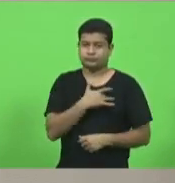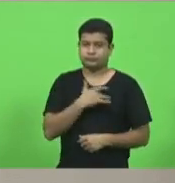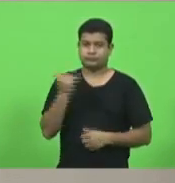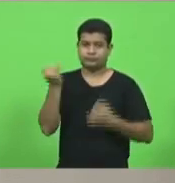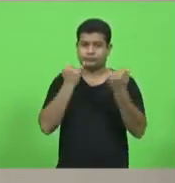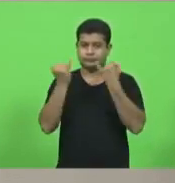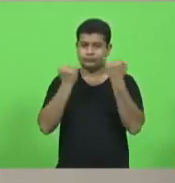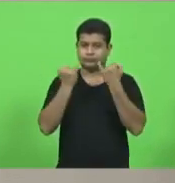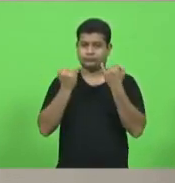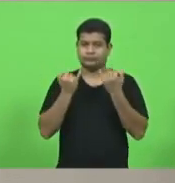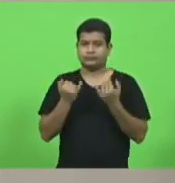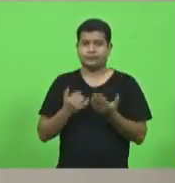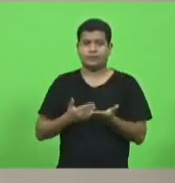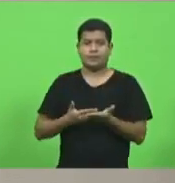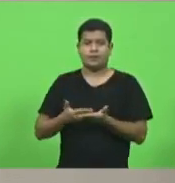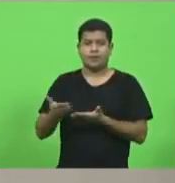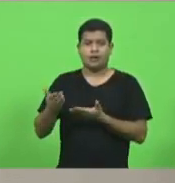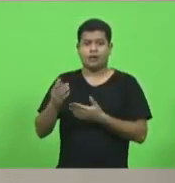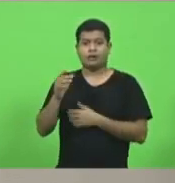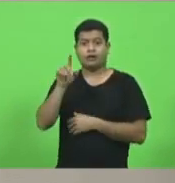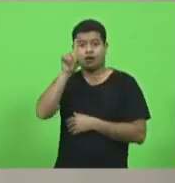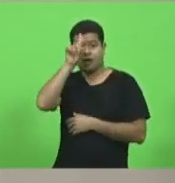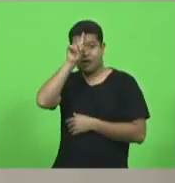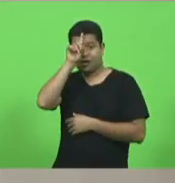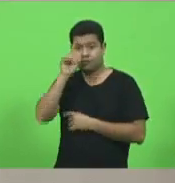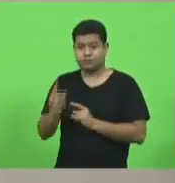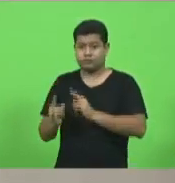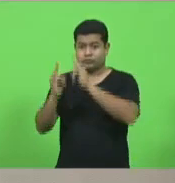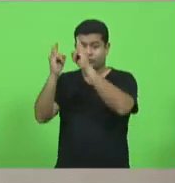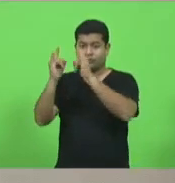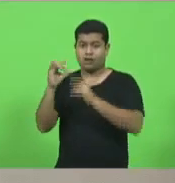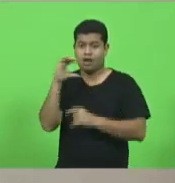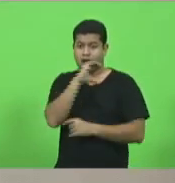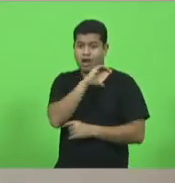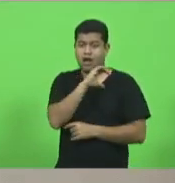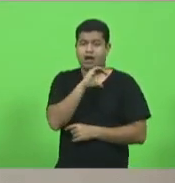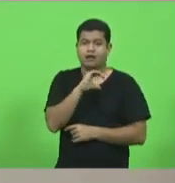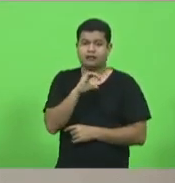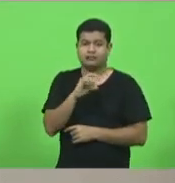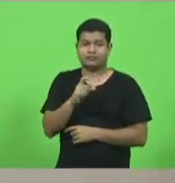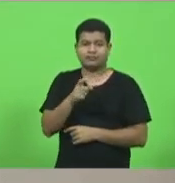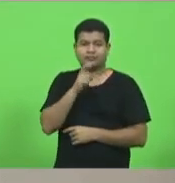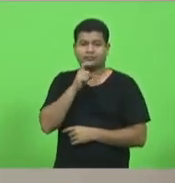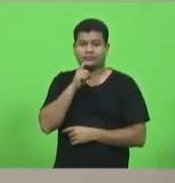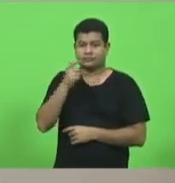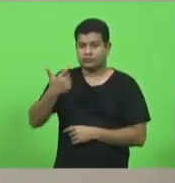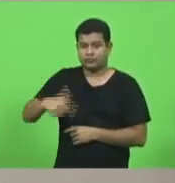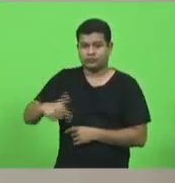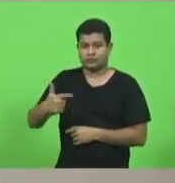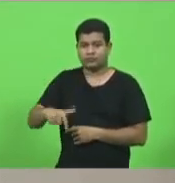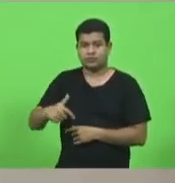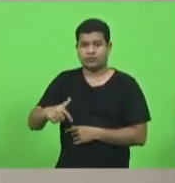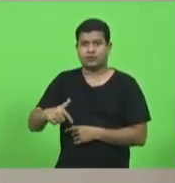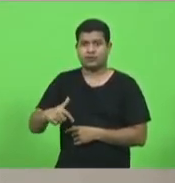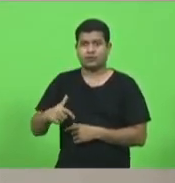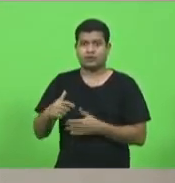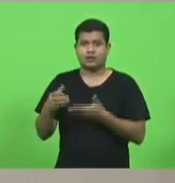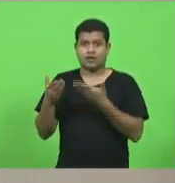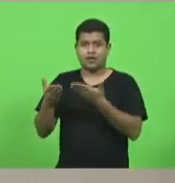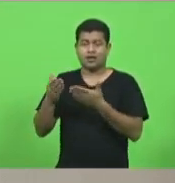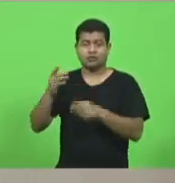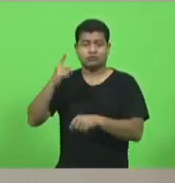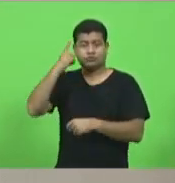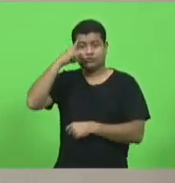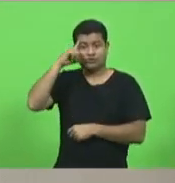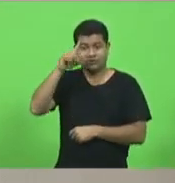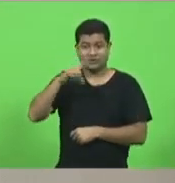motivos que levaram ao UTI do Hospital Regional Joinville a ficar sem ar-condicionado, em dia que marcava 40 graus de